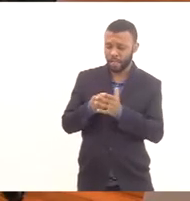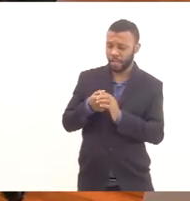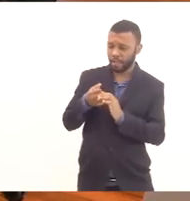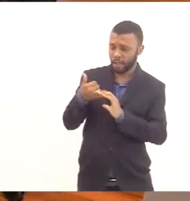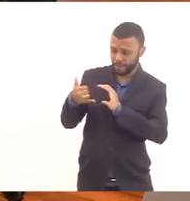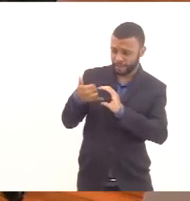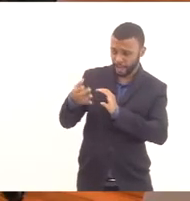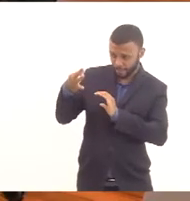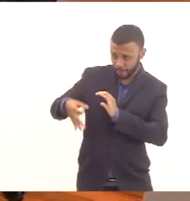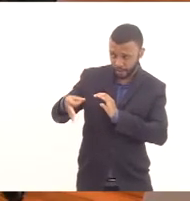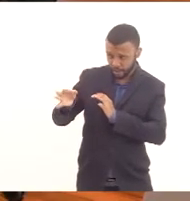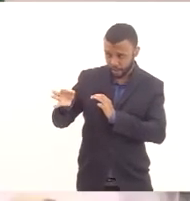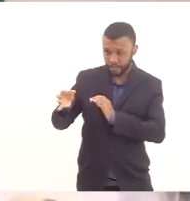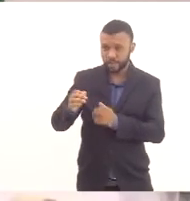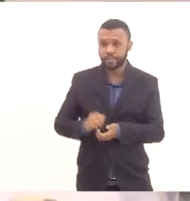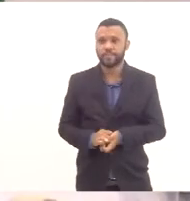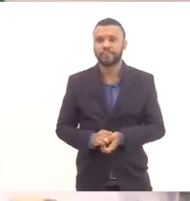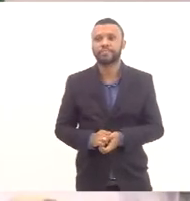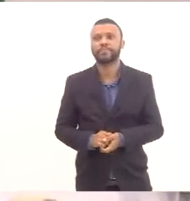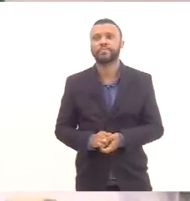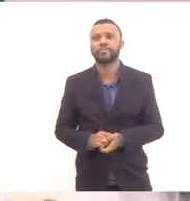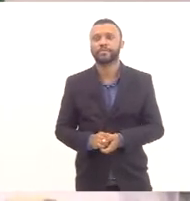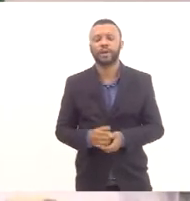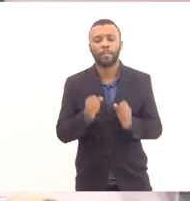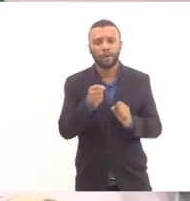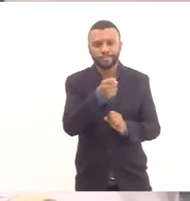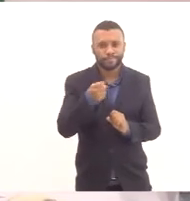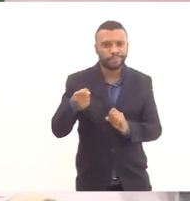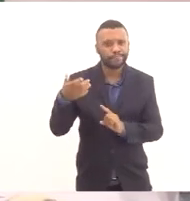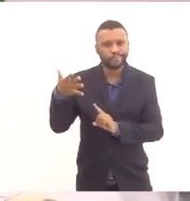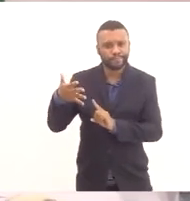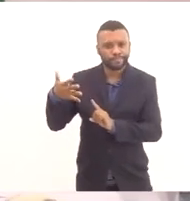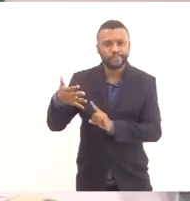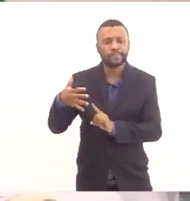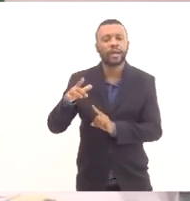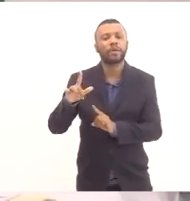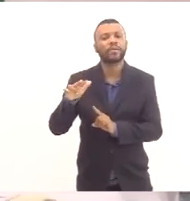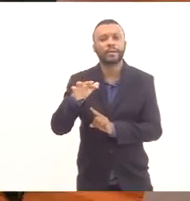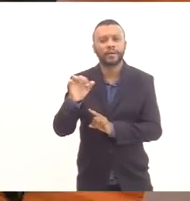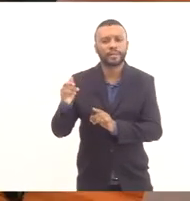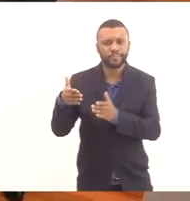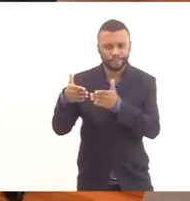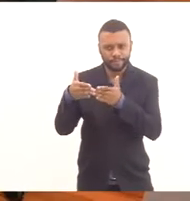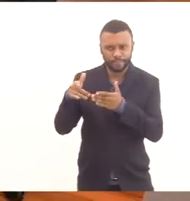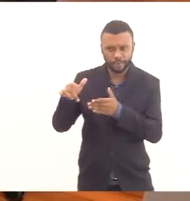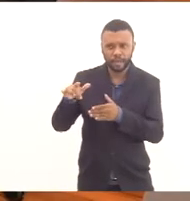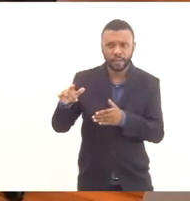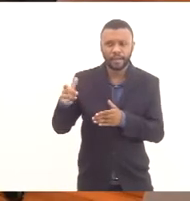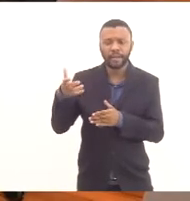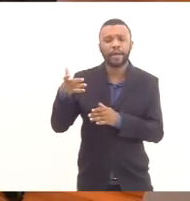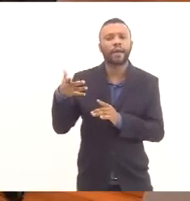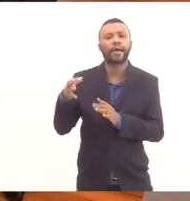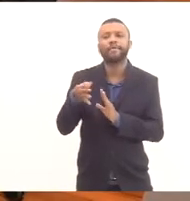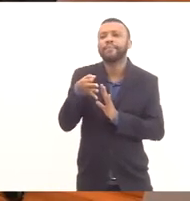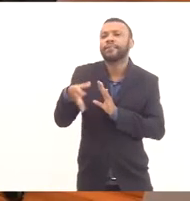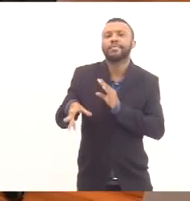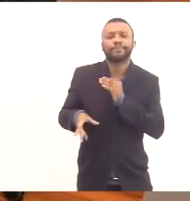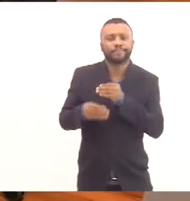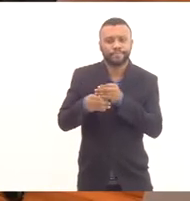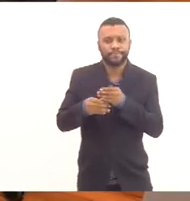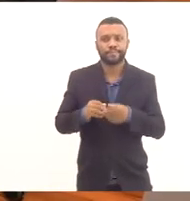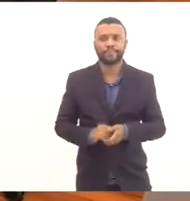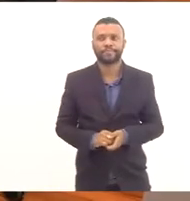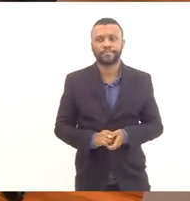Léo tu pode passar o microfone para Doutora Luciana só um instante que eu quero fazer a intervenção e